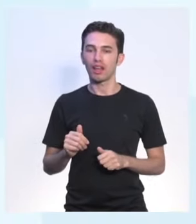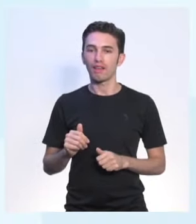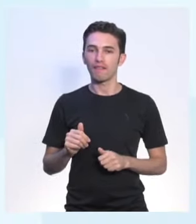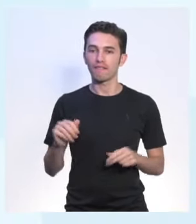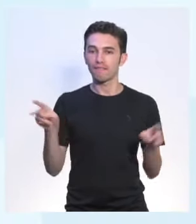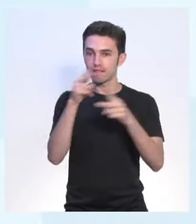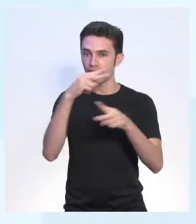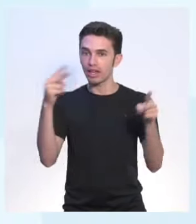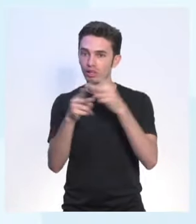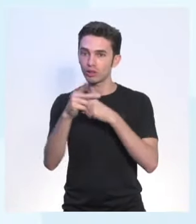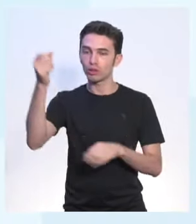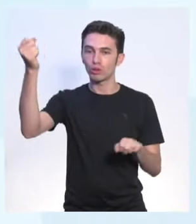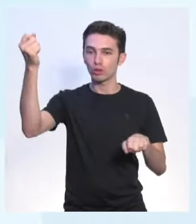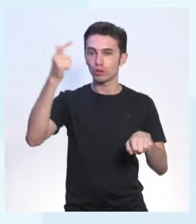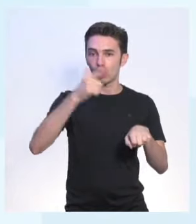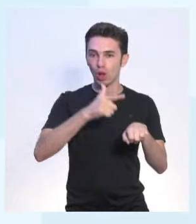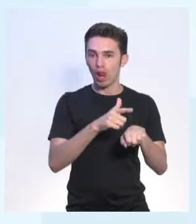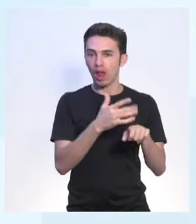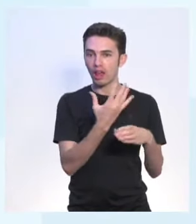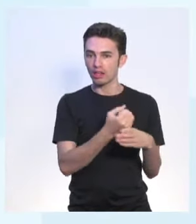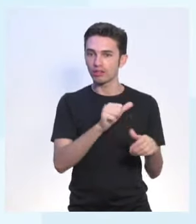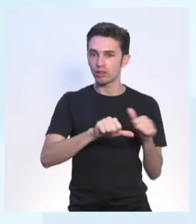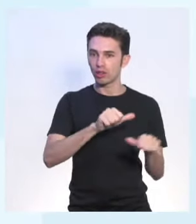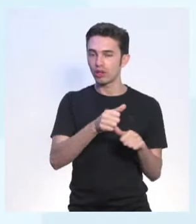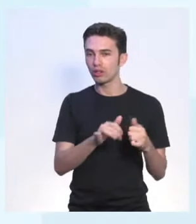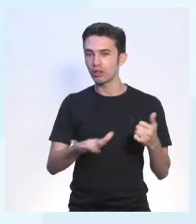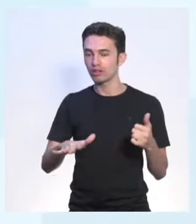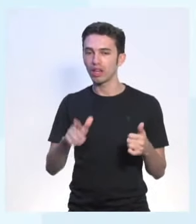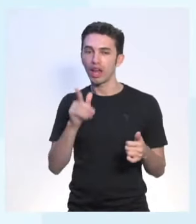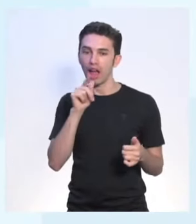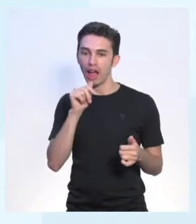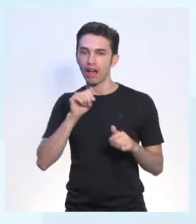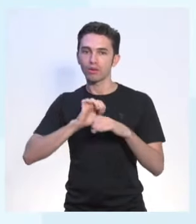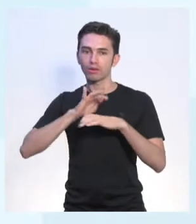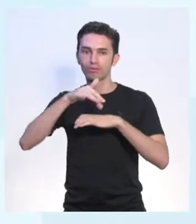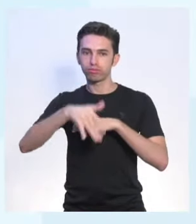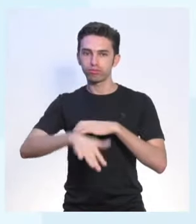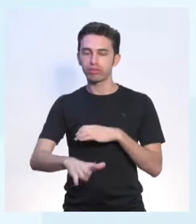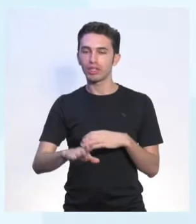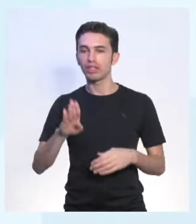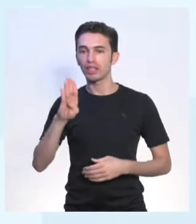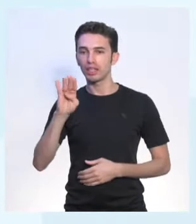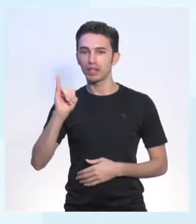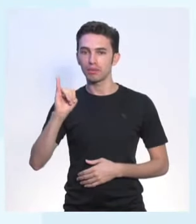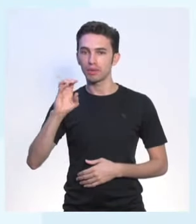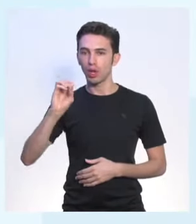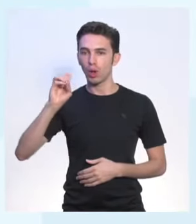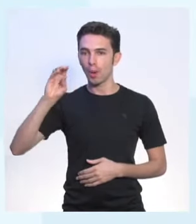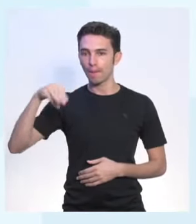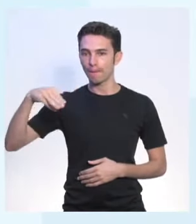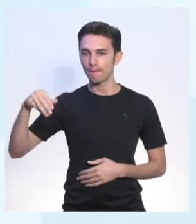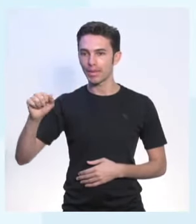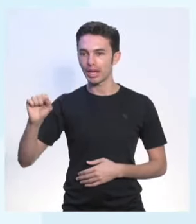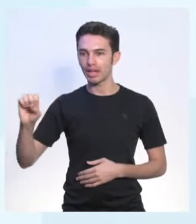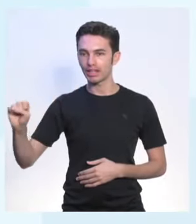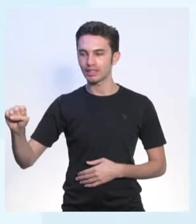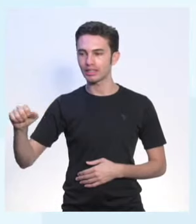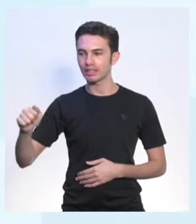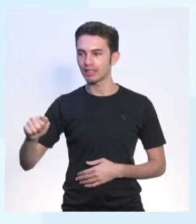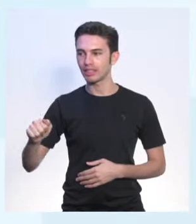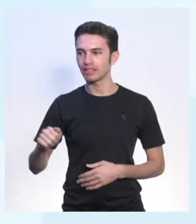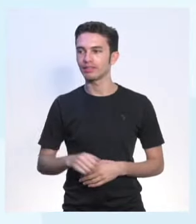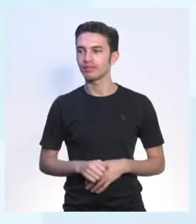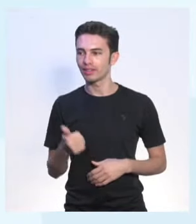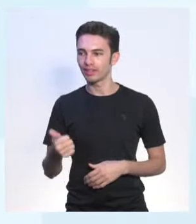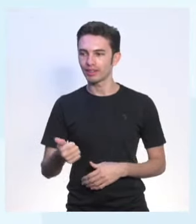Solar. Water, água and biomass. E biomassa. Biomassa, perfeito. Então, exato, as quatro